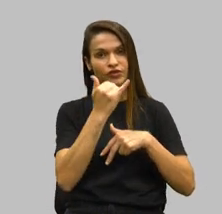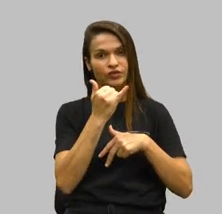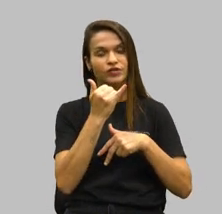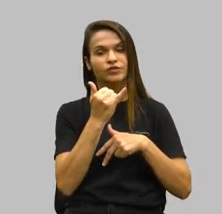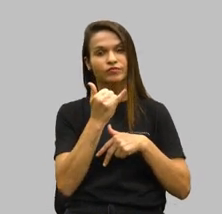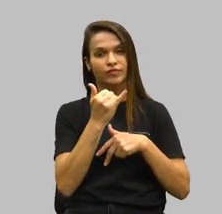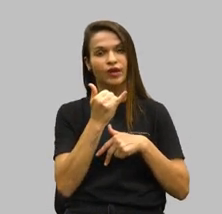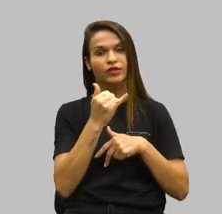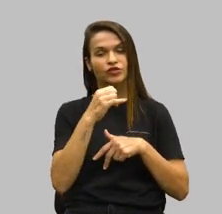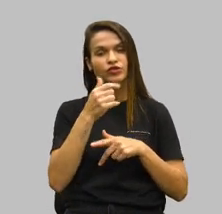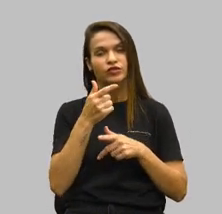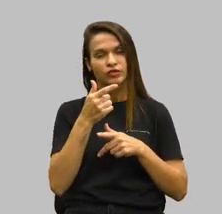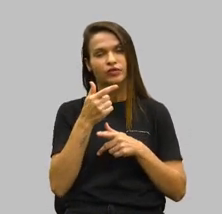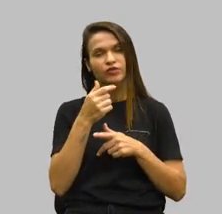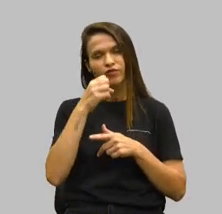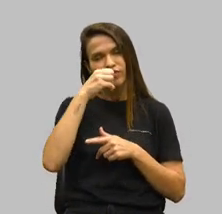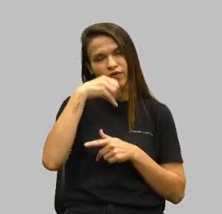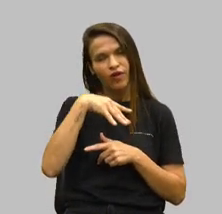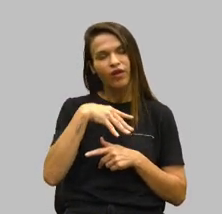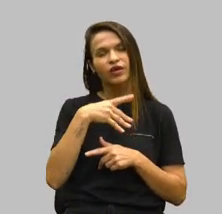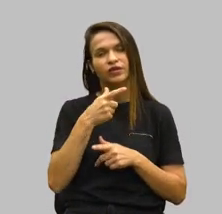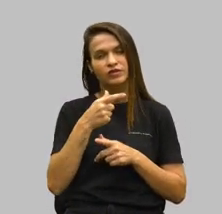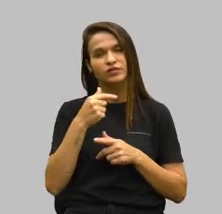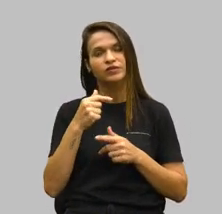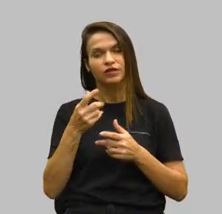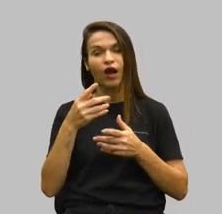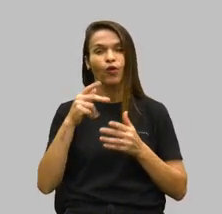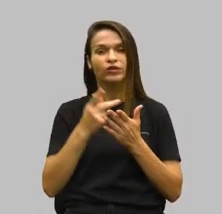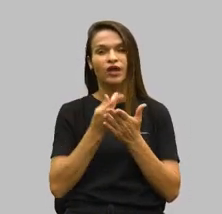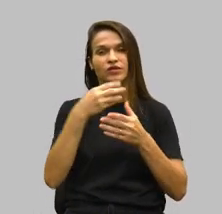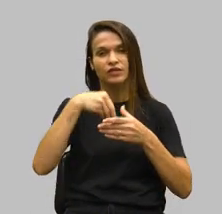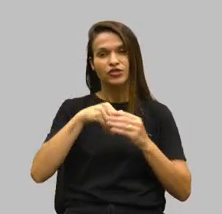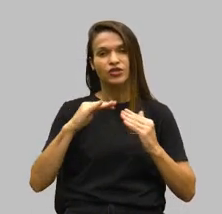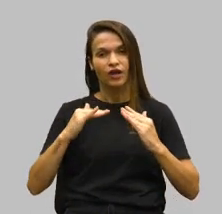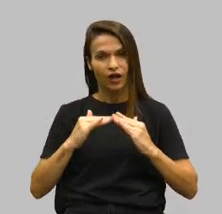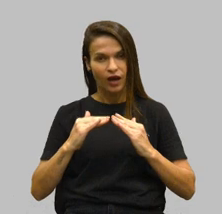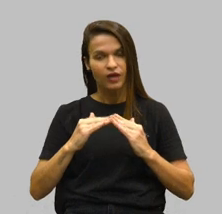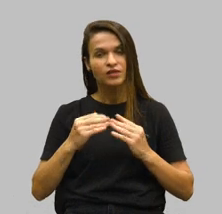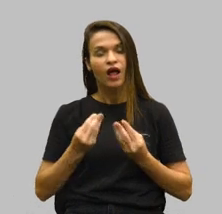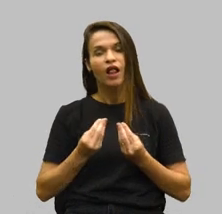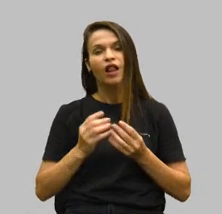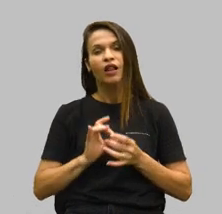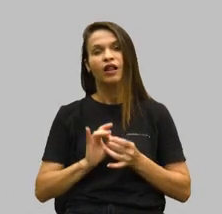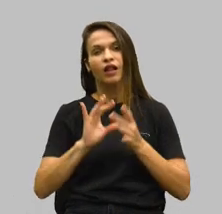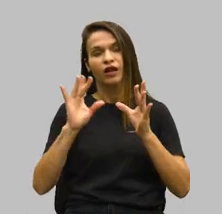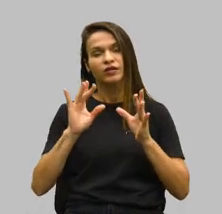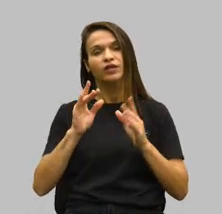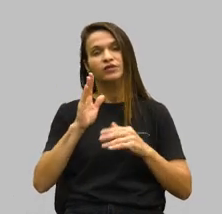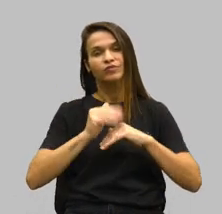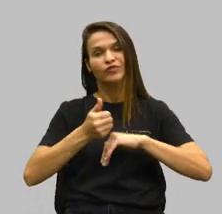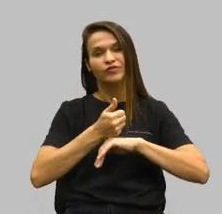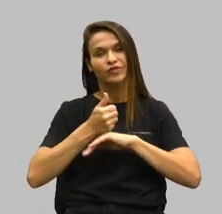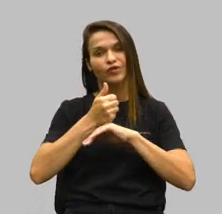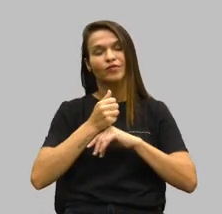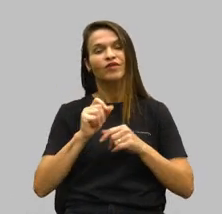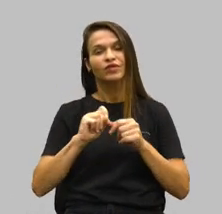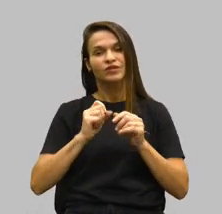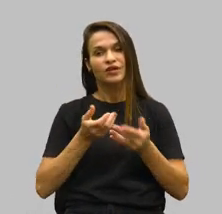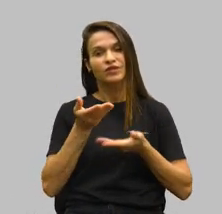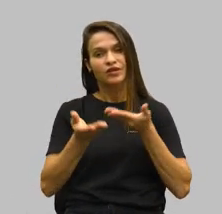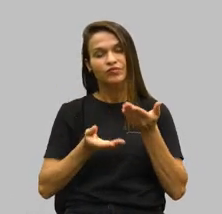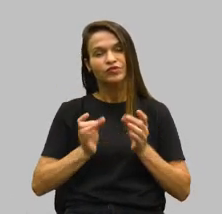de violação e de vítimas de violência doméstica que é a disponibilização dessas profissionais para fazer esse atendimento